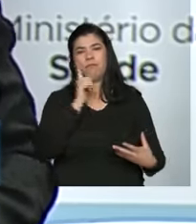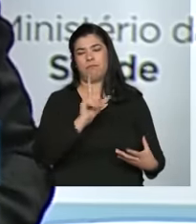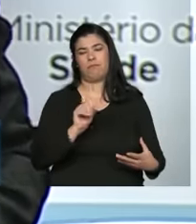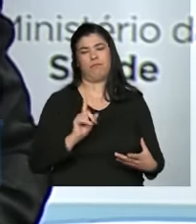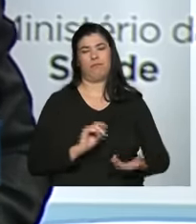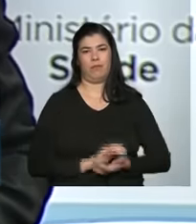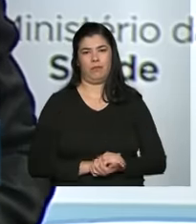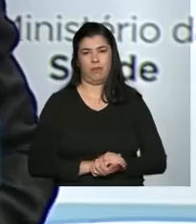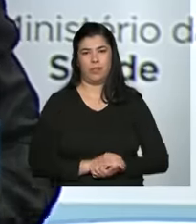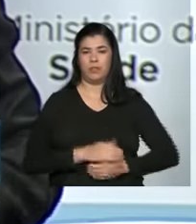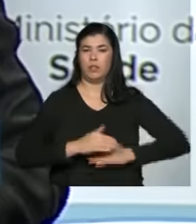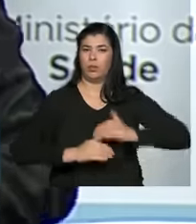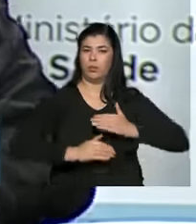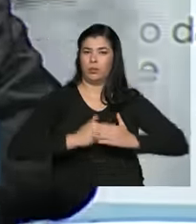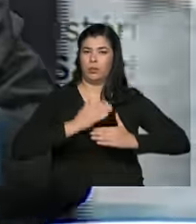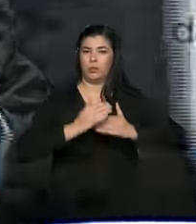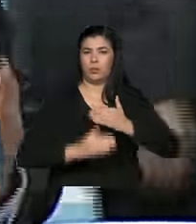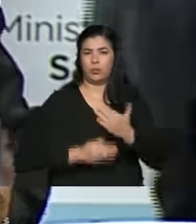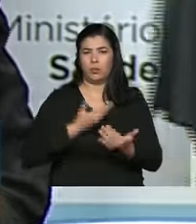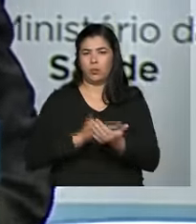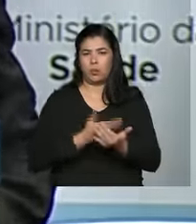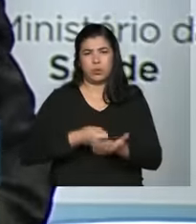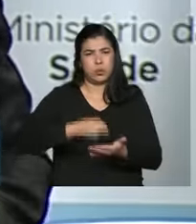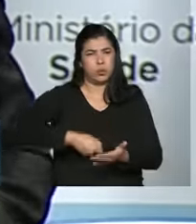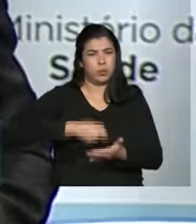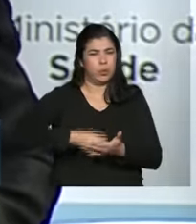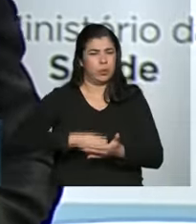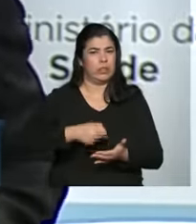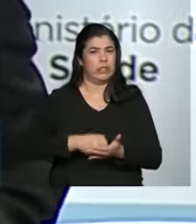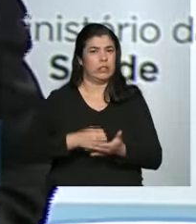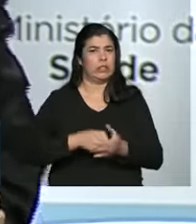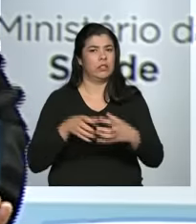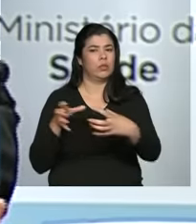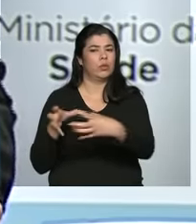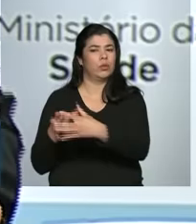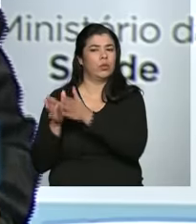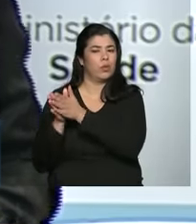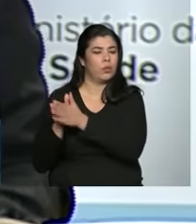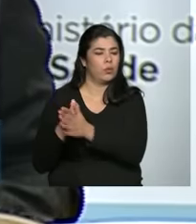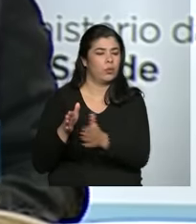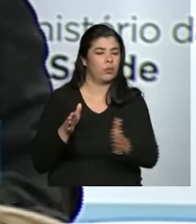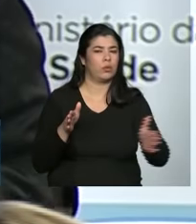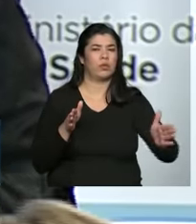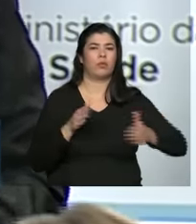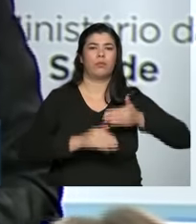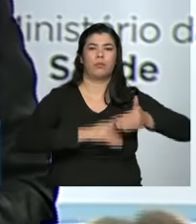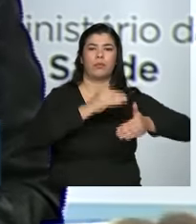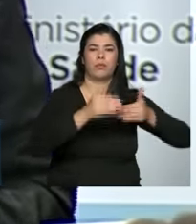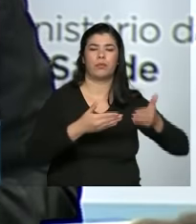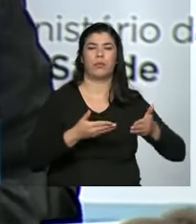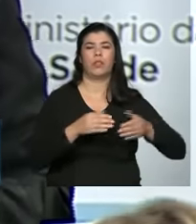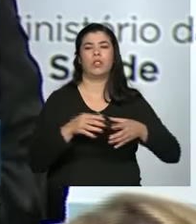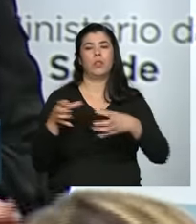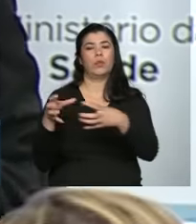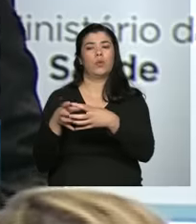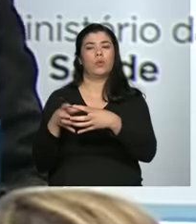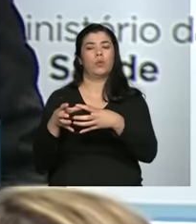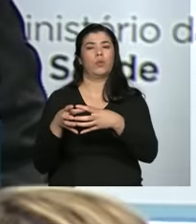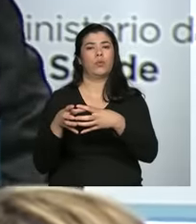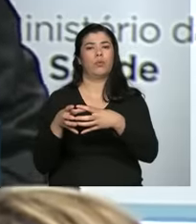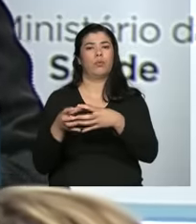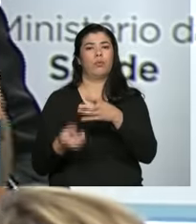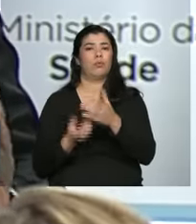um trabalho intenso de estudo de toda a cadeia produtiva né do do dos dispositivos médicos